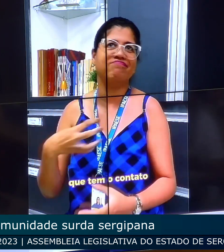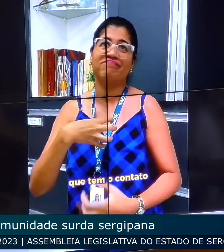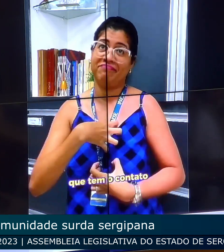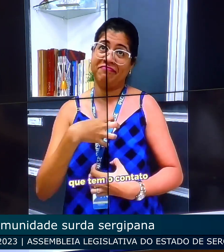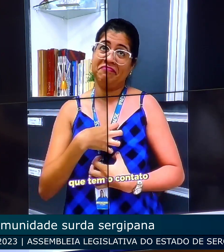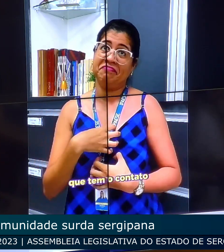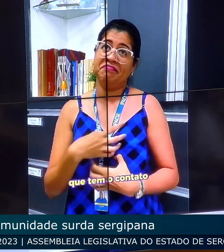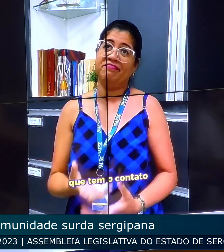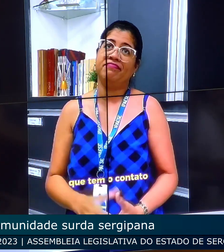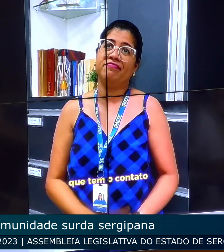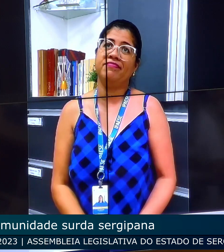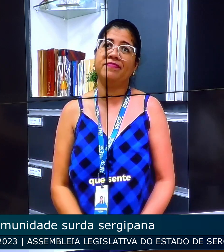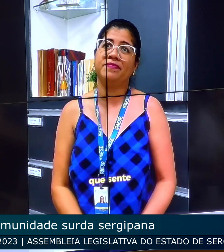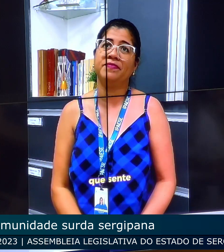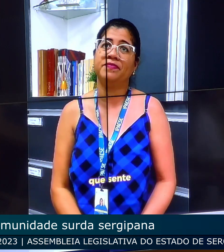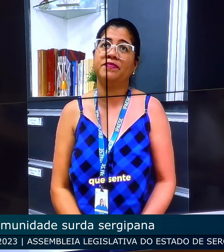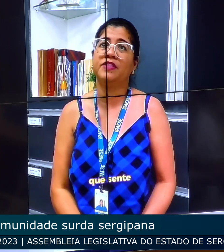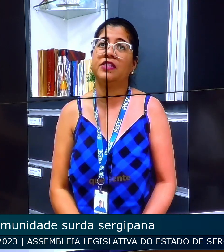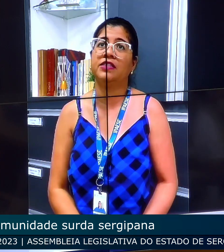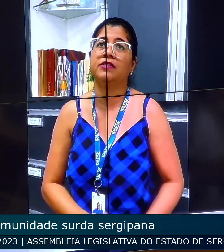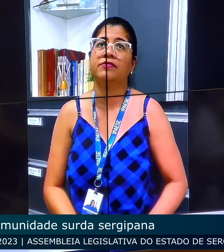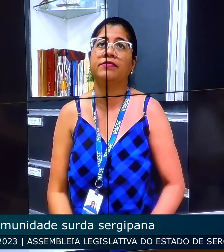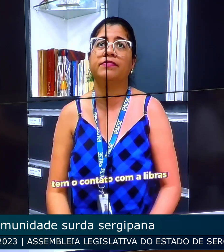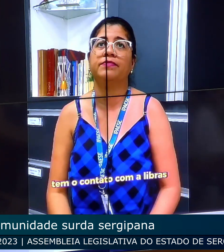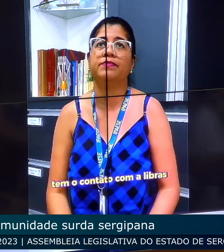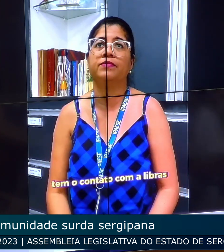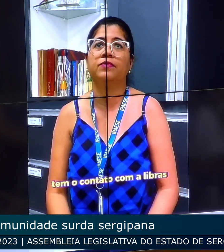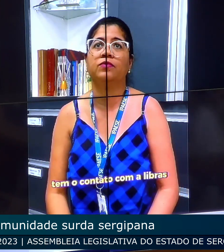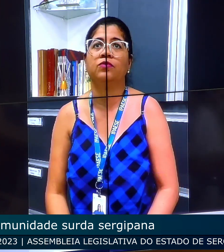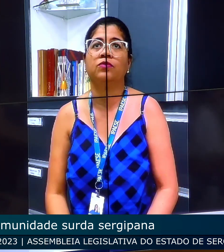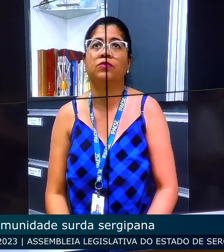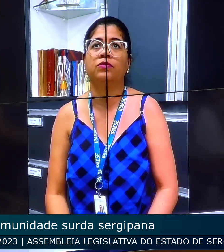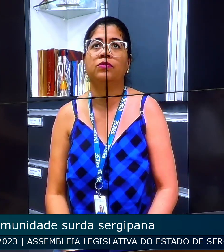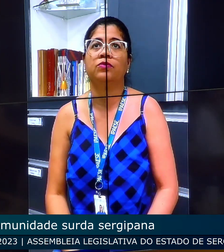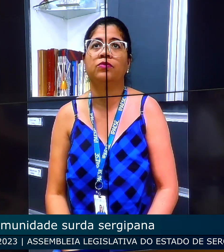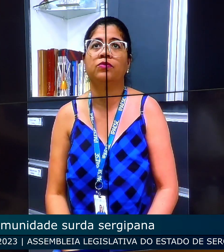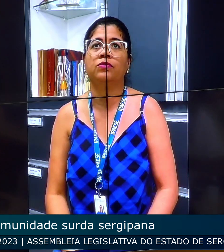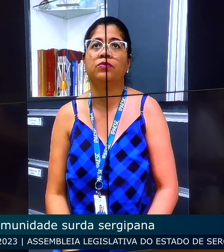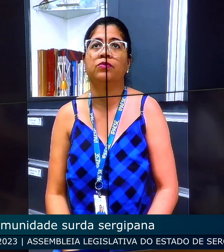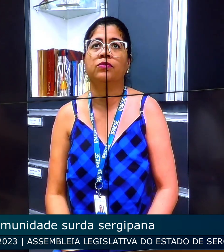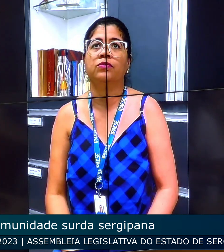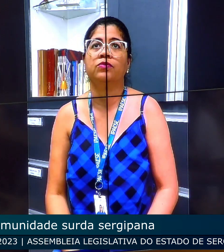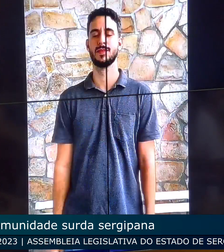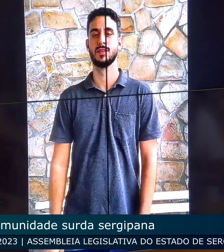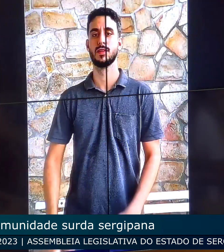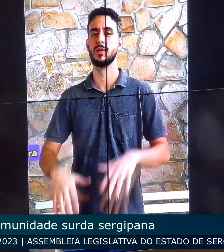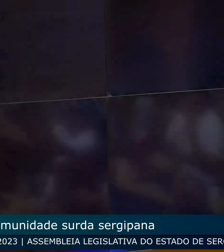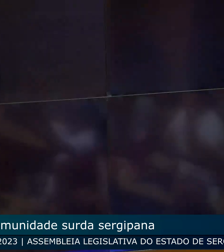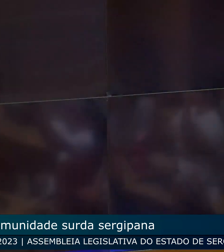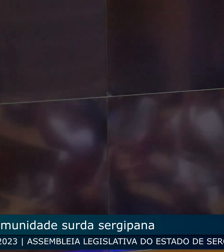que tem o contato, né? Que sempre tem contato com a língua.